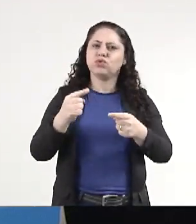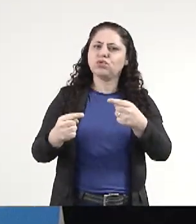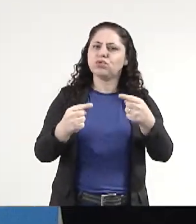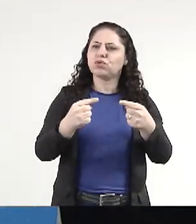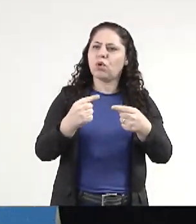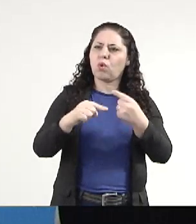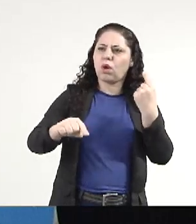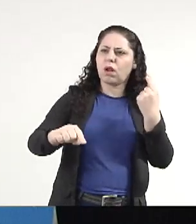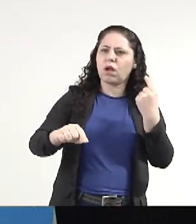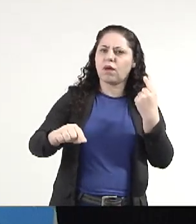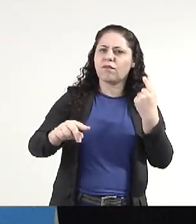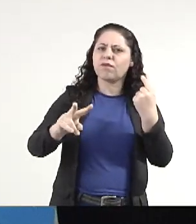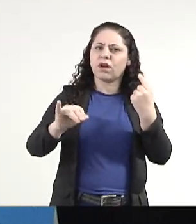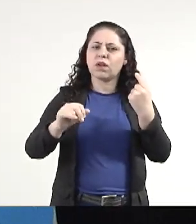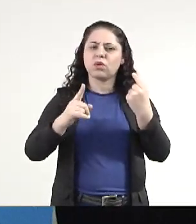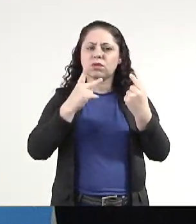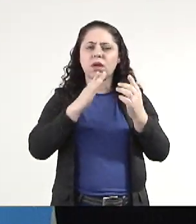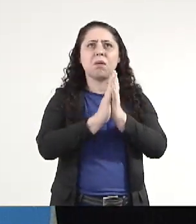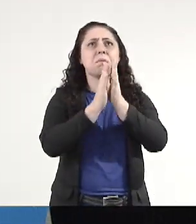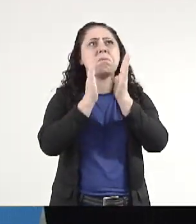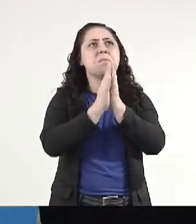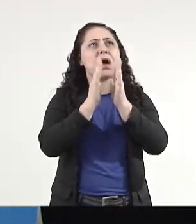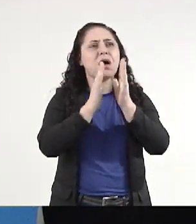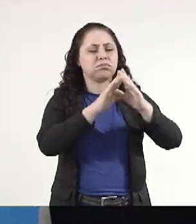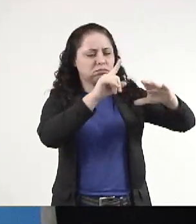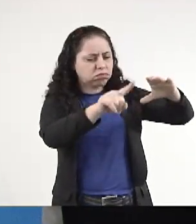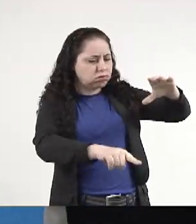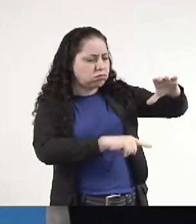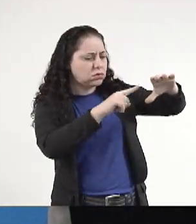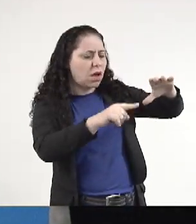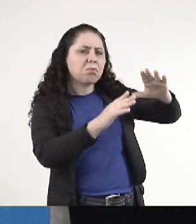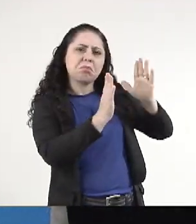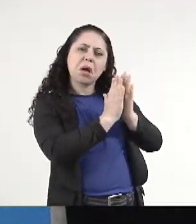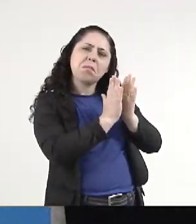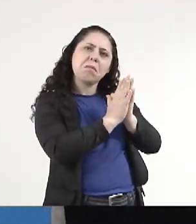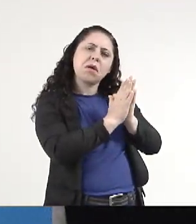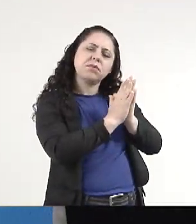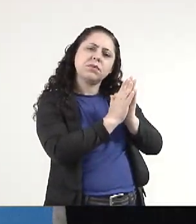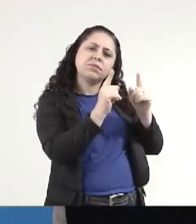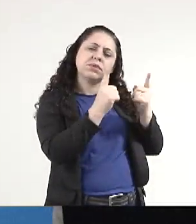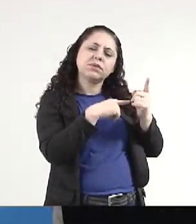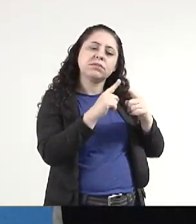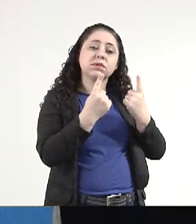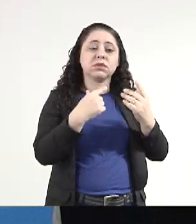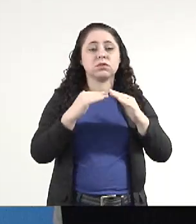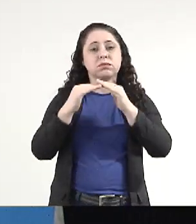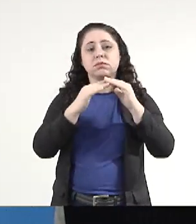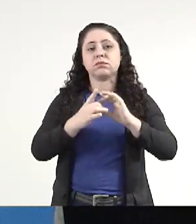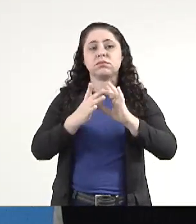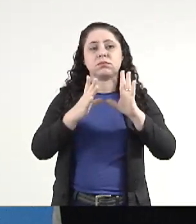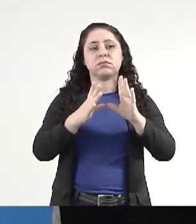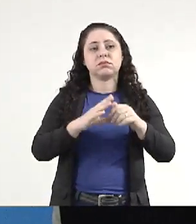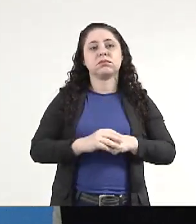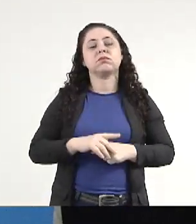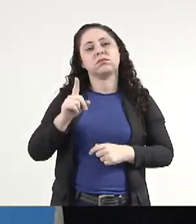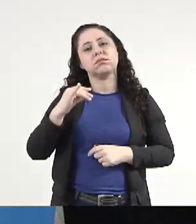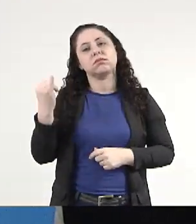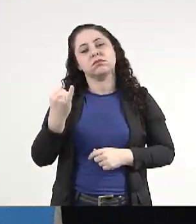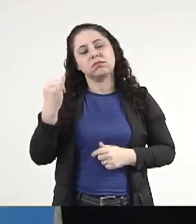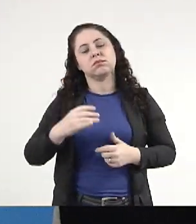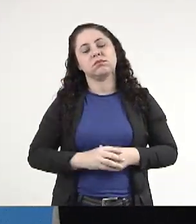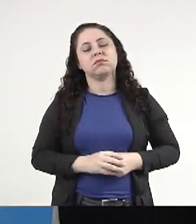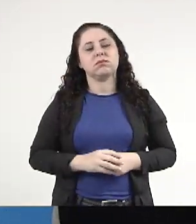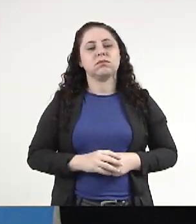debater, discordar, vale tudo. O que não vale é rezar para o pneu, essas coisas que não faz muito sentido. Mas na democracia acho que o debate é salutar, é